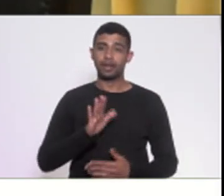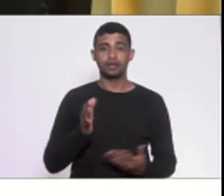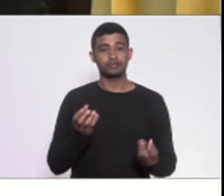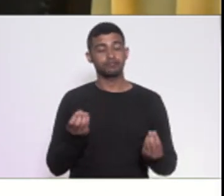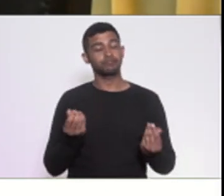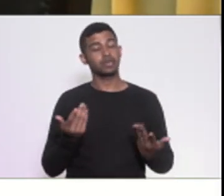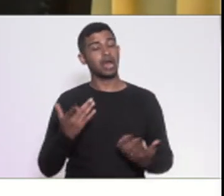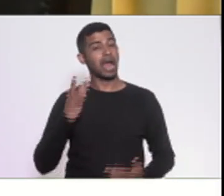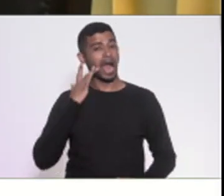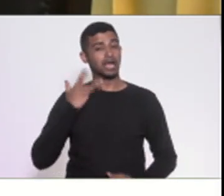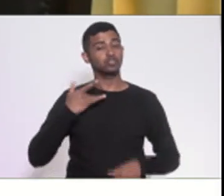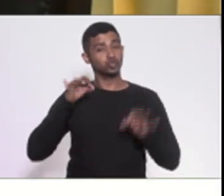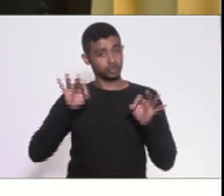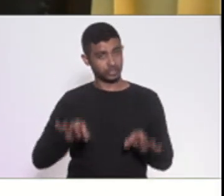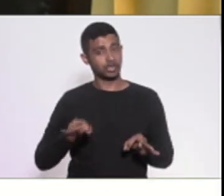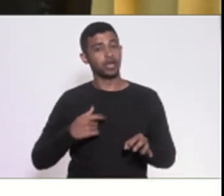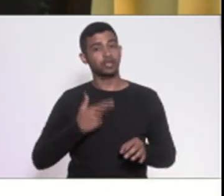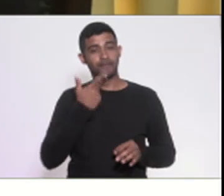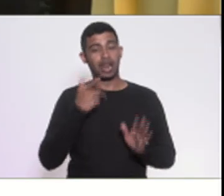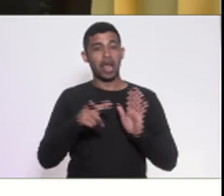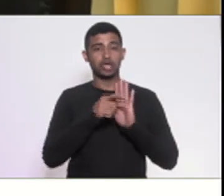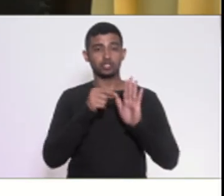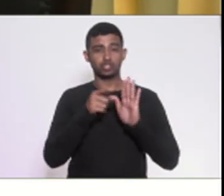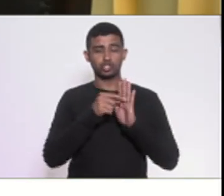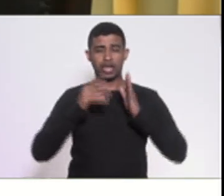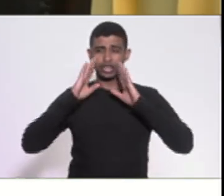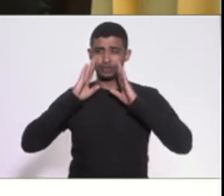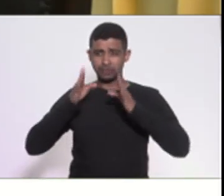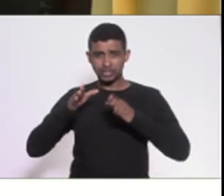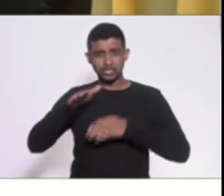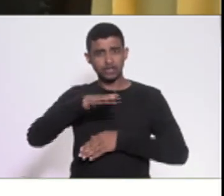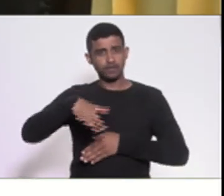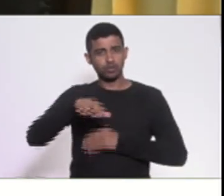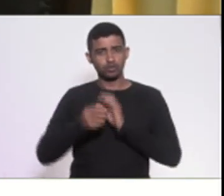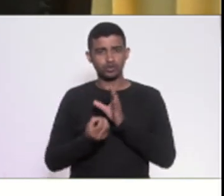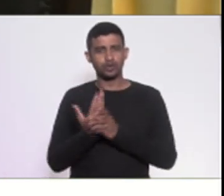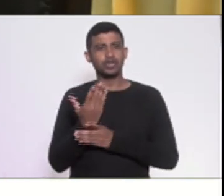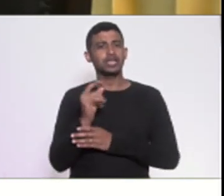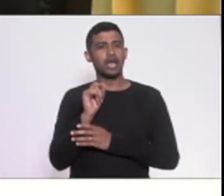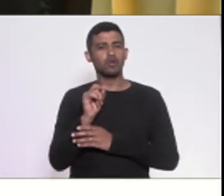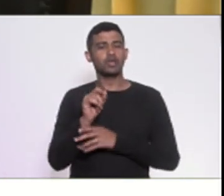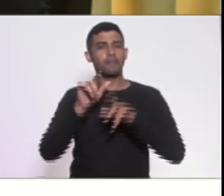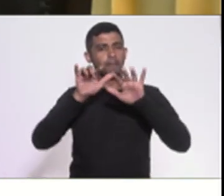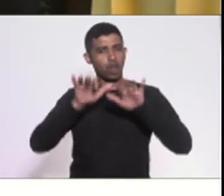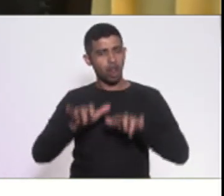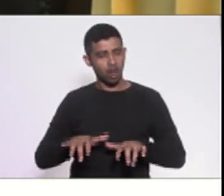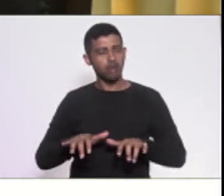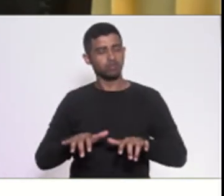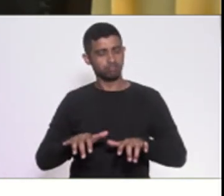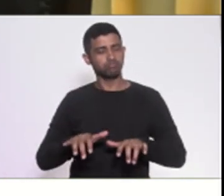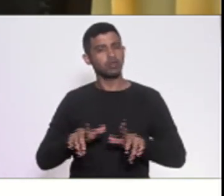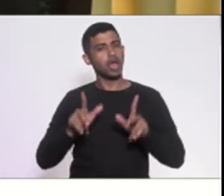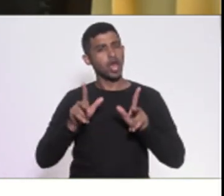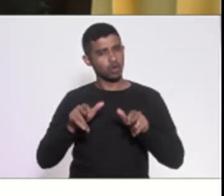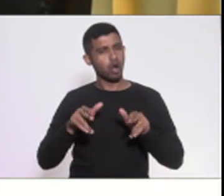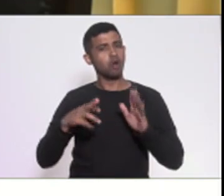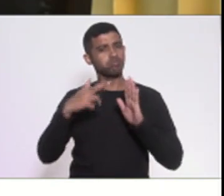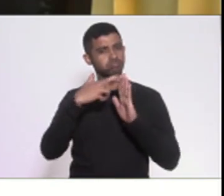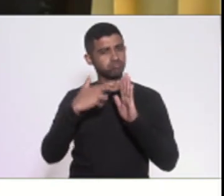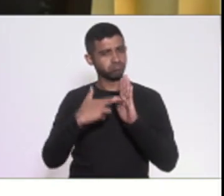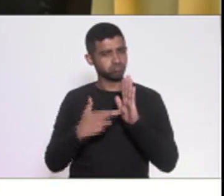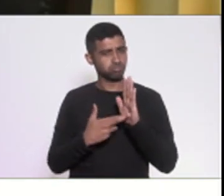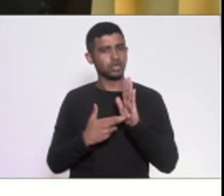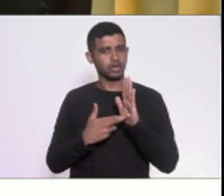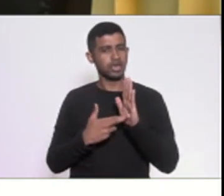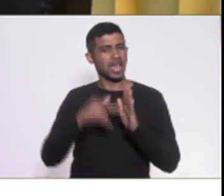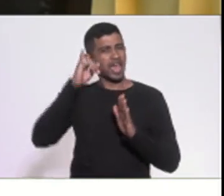acho prudente o destaque, né, específico da criação de protocolos aí que garantam a não exposição